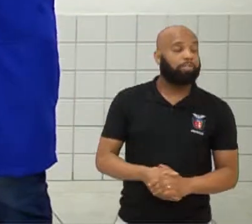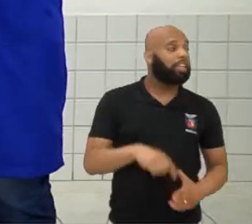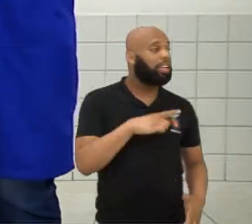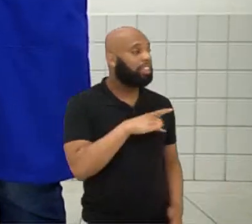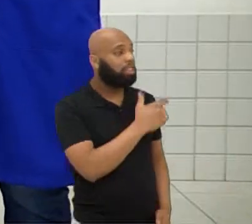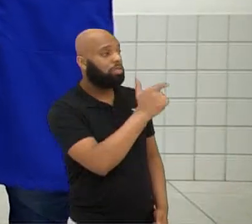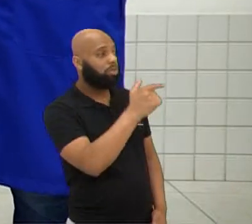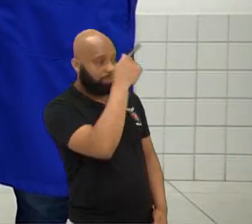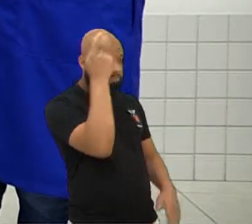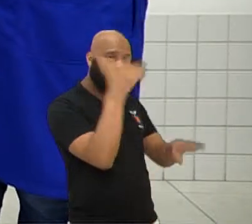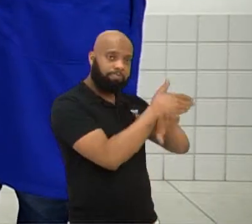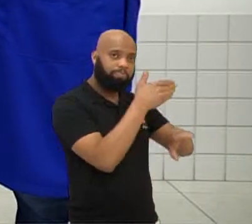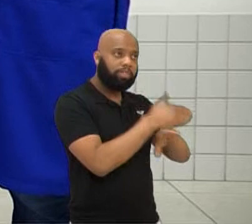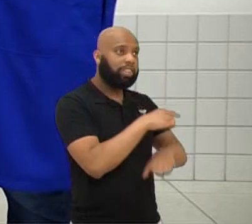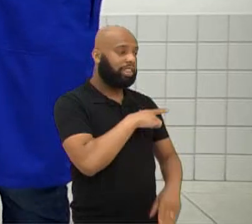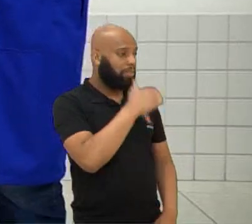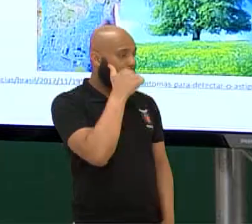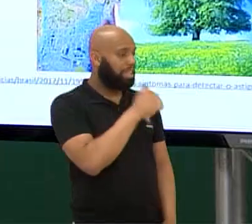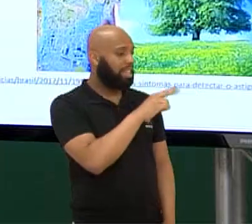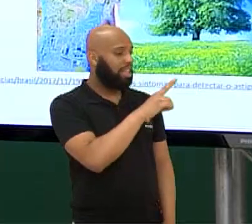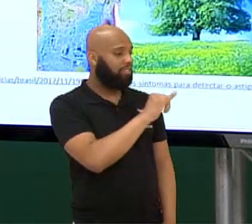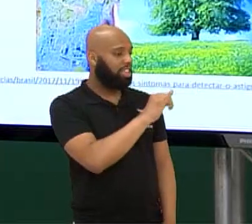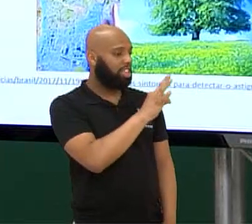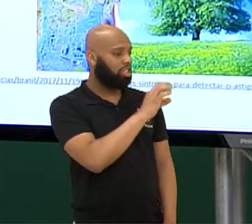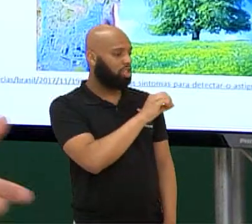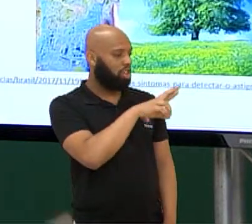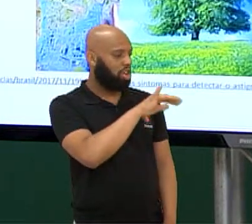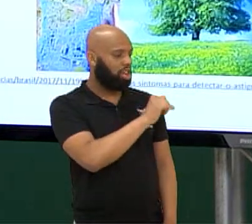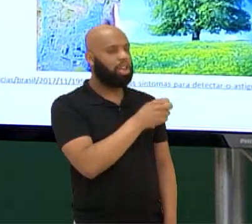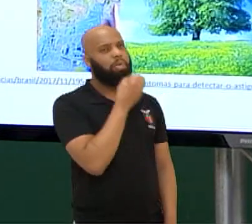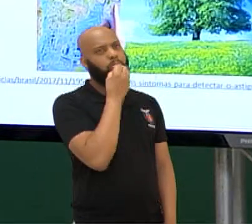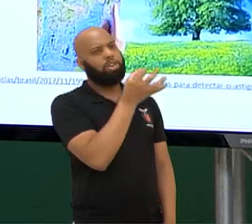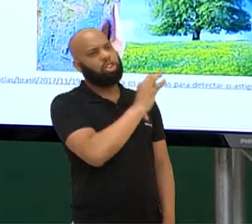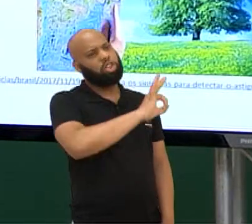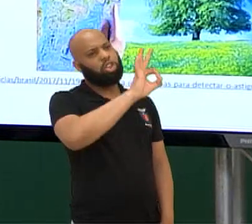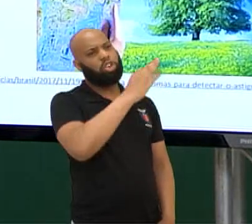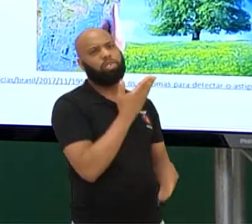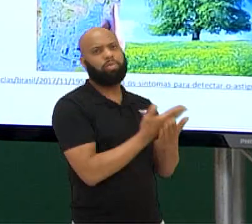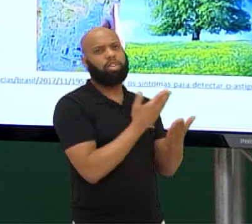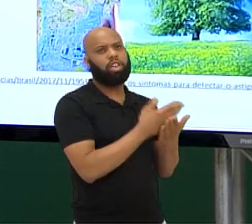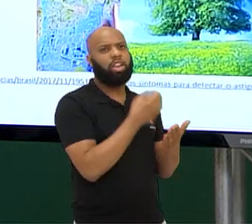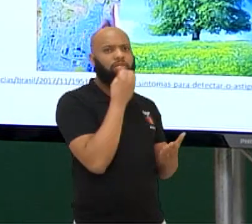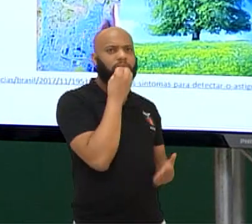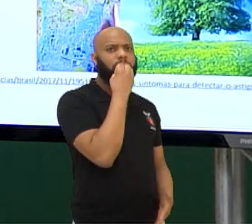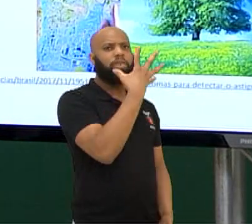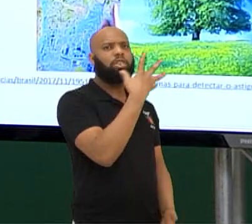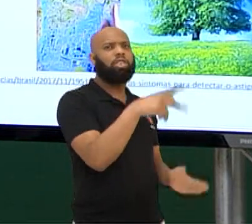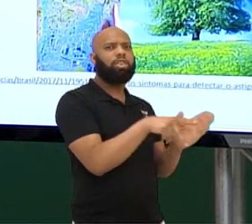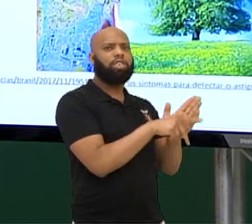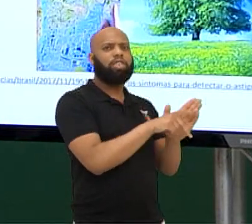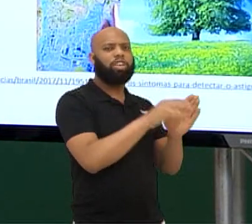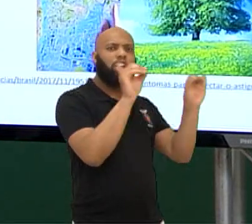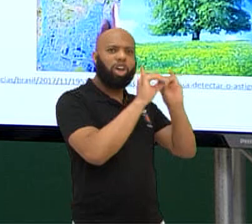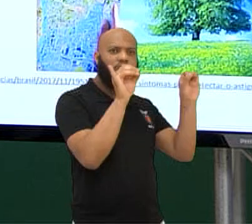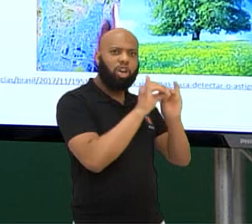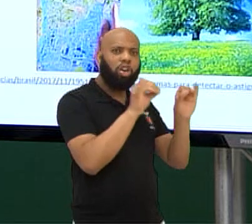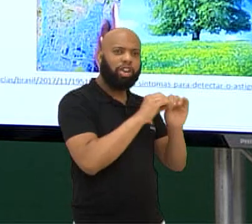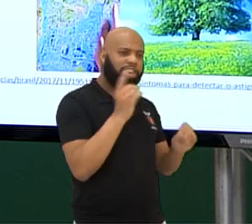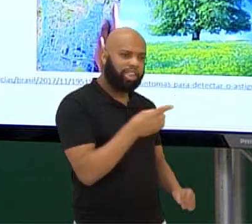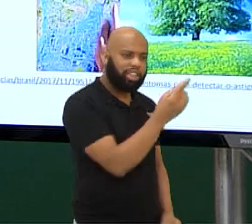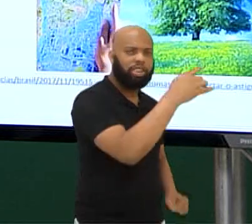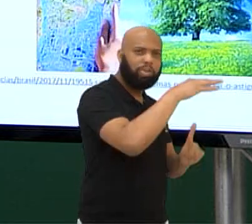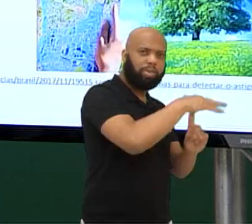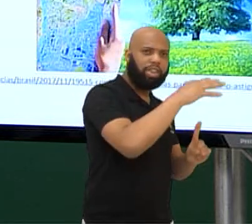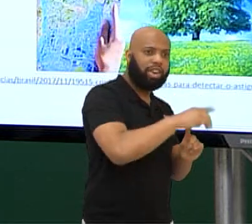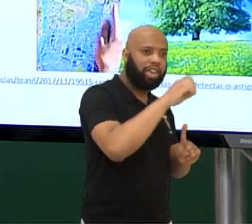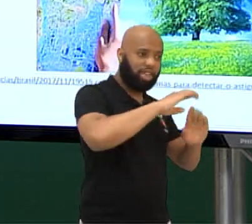participações aqui. Então, ó, Vitória Dias está falando uma ótima aula. Manda um salve para o interior do Paraná, Colégio Estadual São Judas Tadeu,